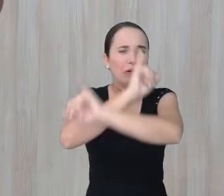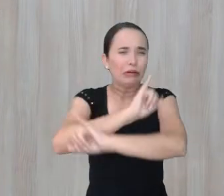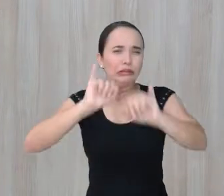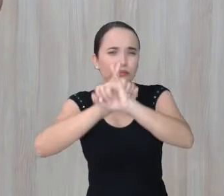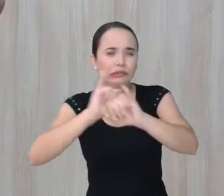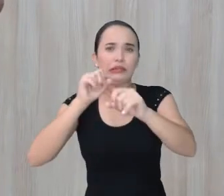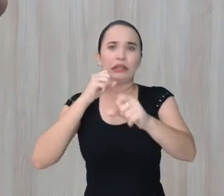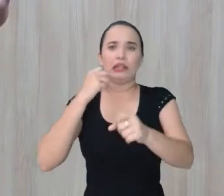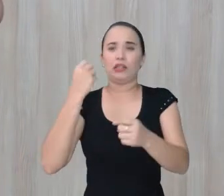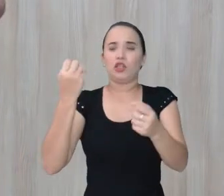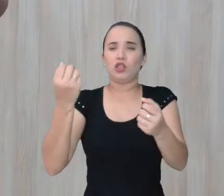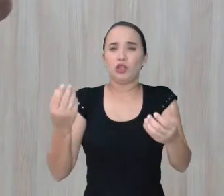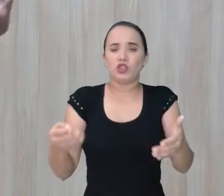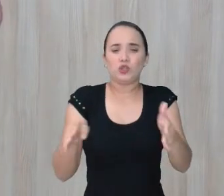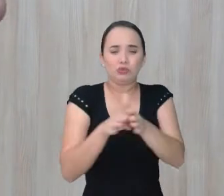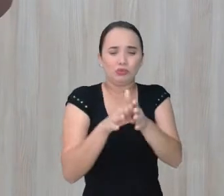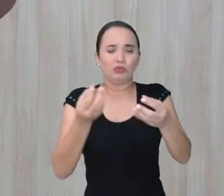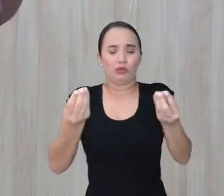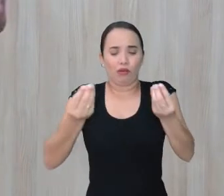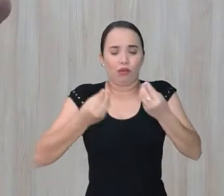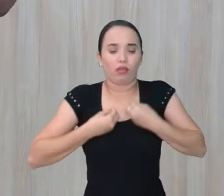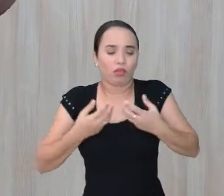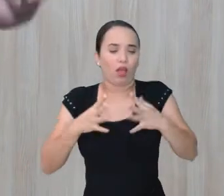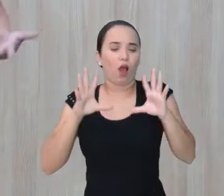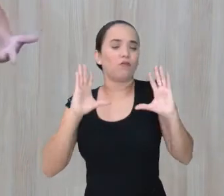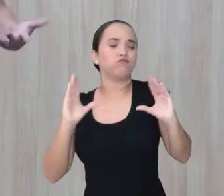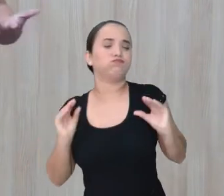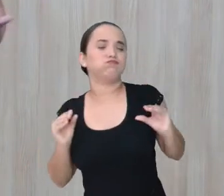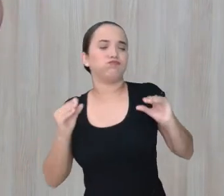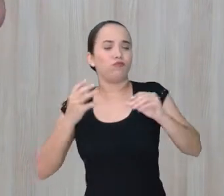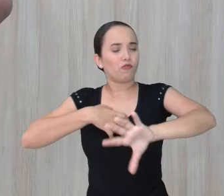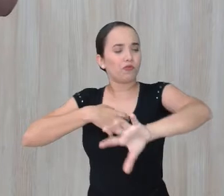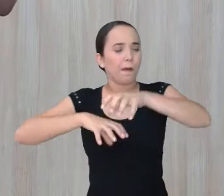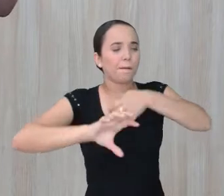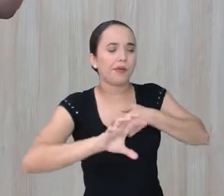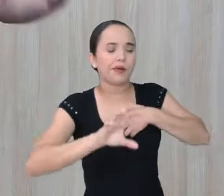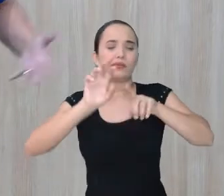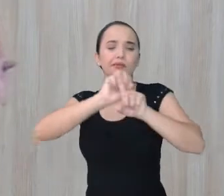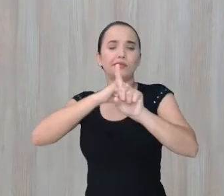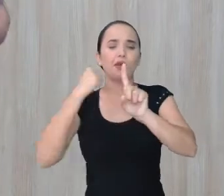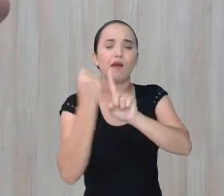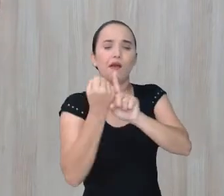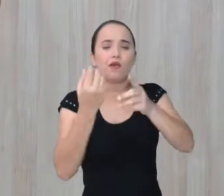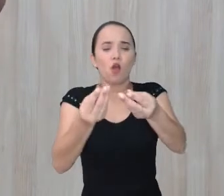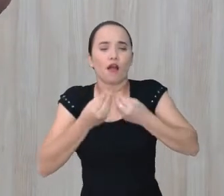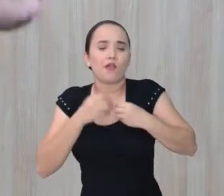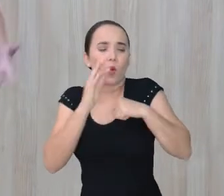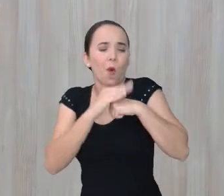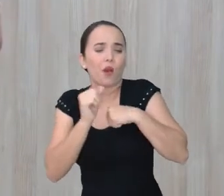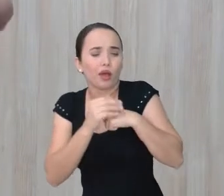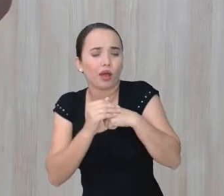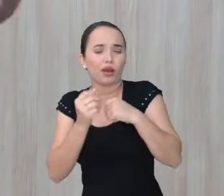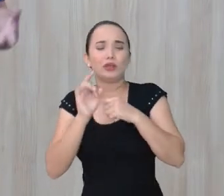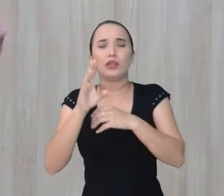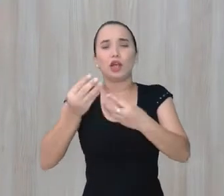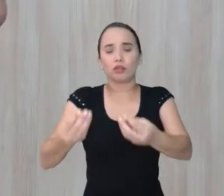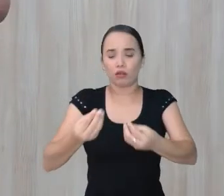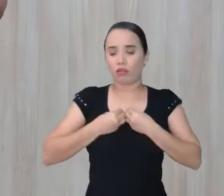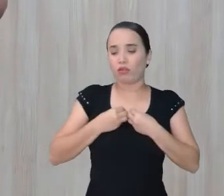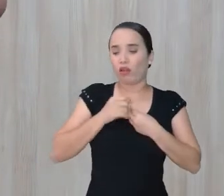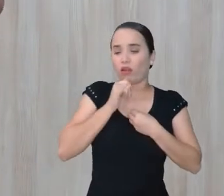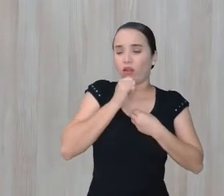né, o conforto, o alívio, a empatia, a solidariedade, só traz a tristeza, o